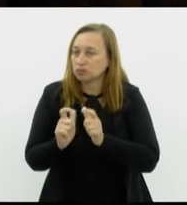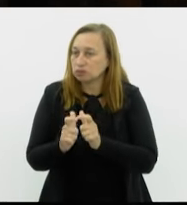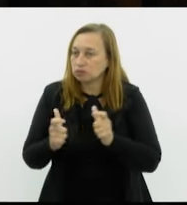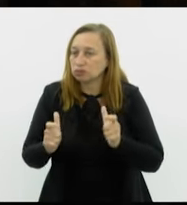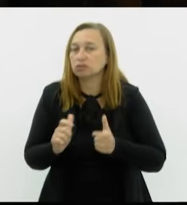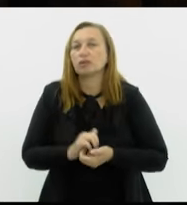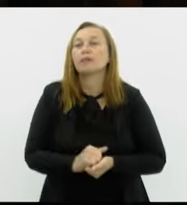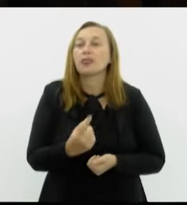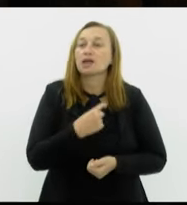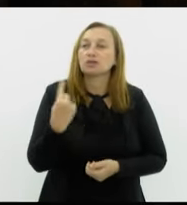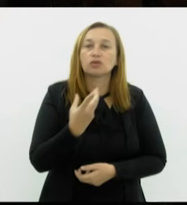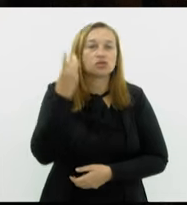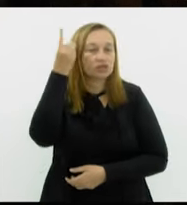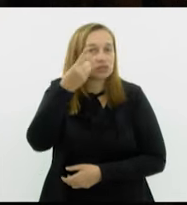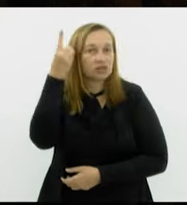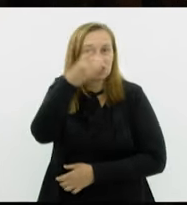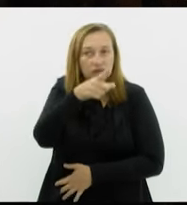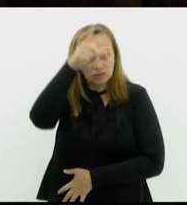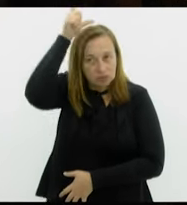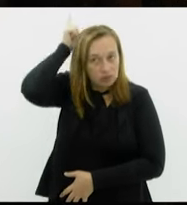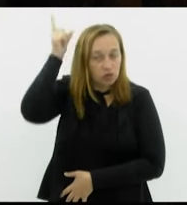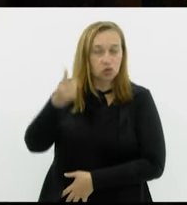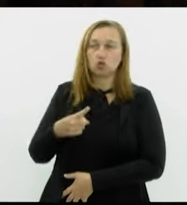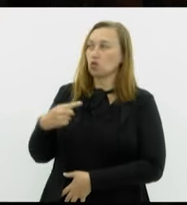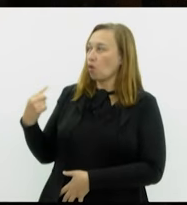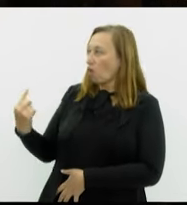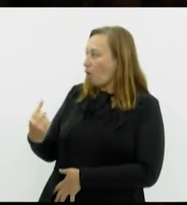Nós, deputado Luiz Paulo, nós,